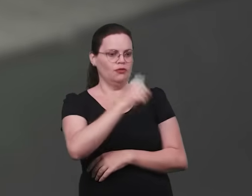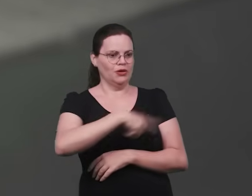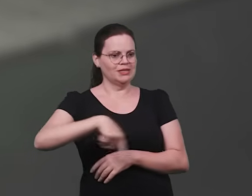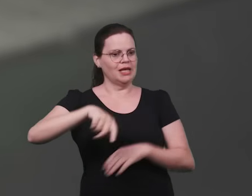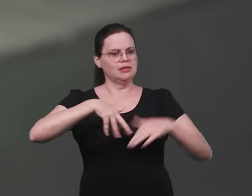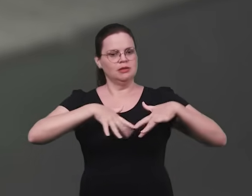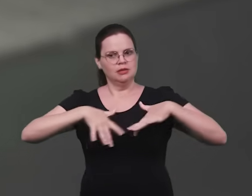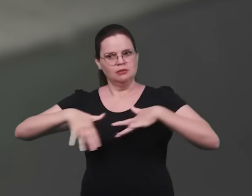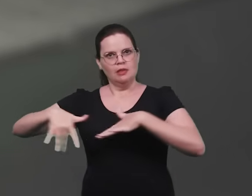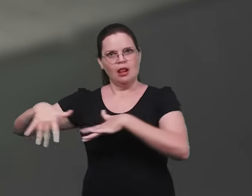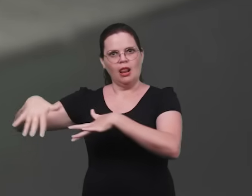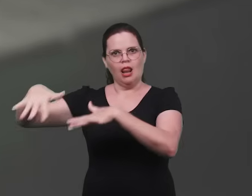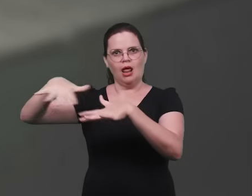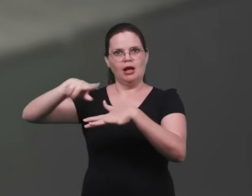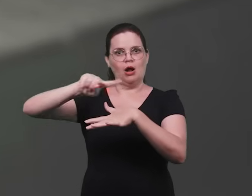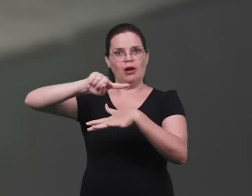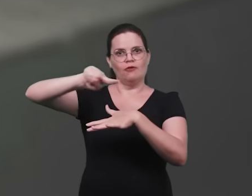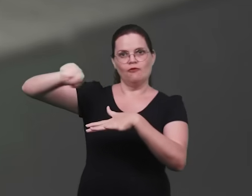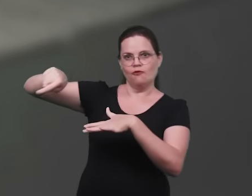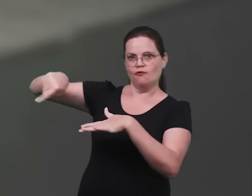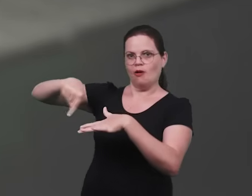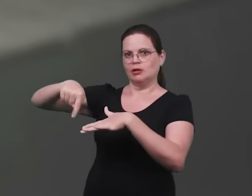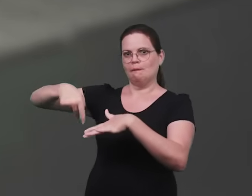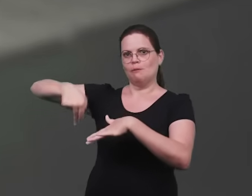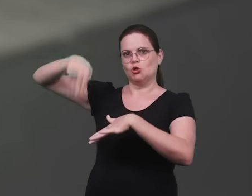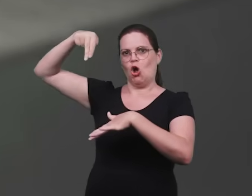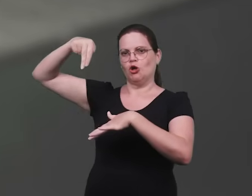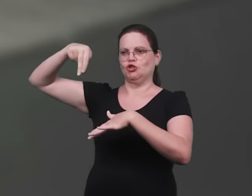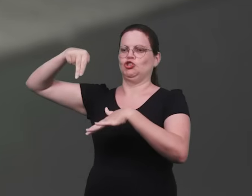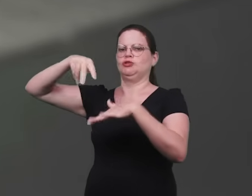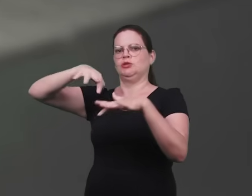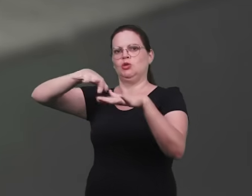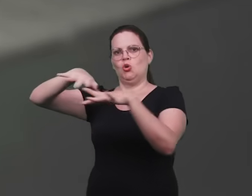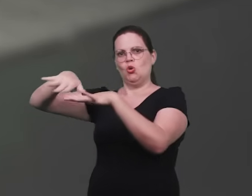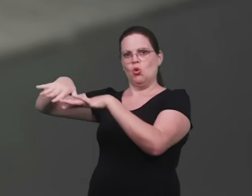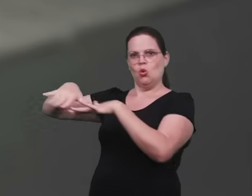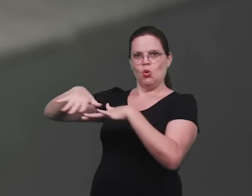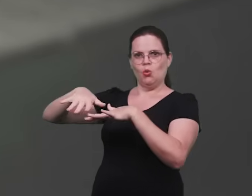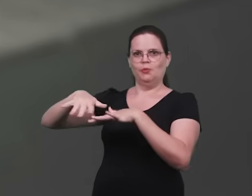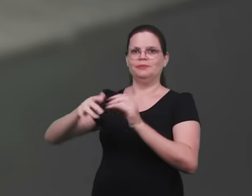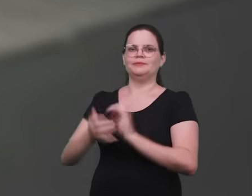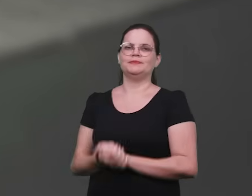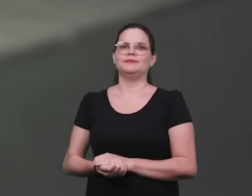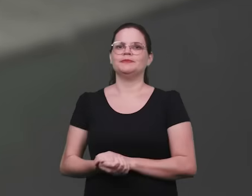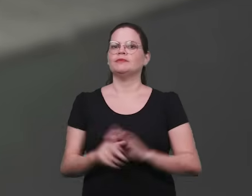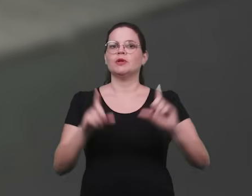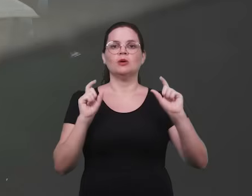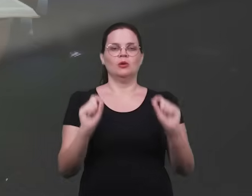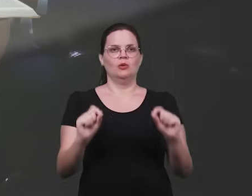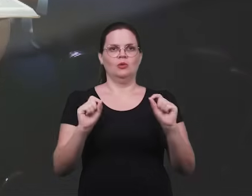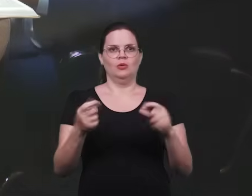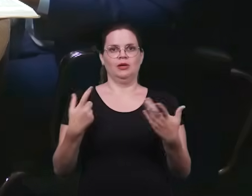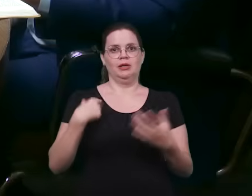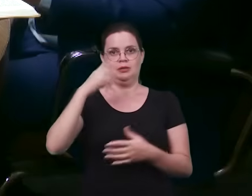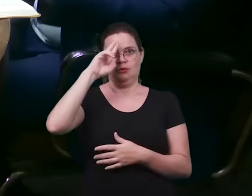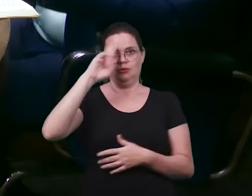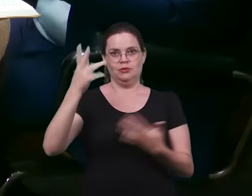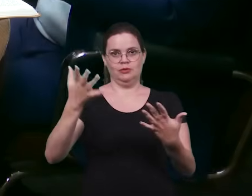montanha, virai-vos para o norte. Pastor Diniz, o que o Senhor queria ensinar